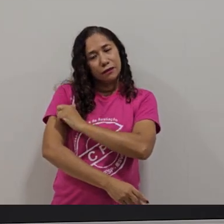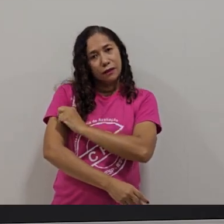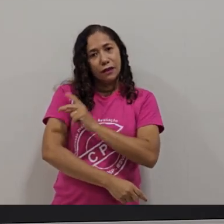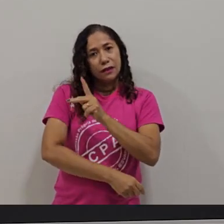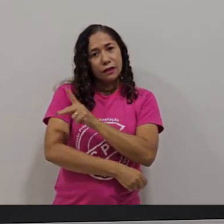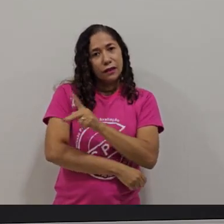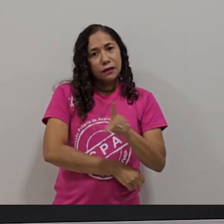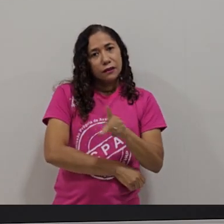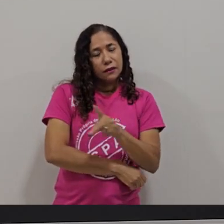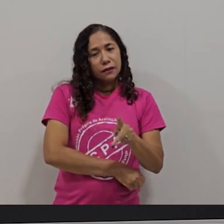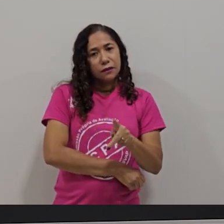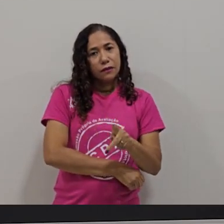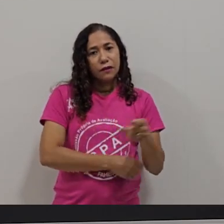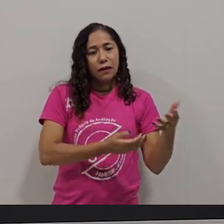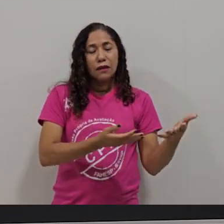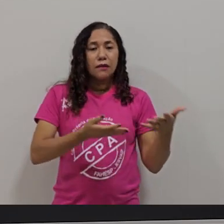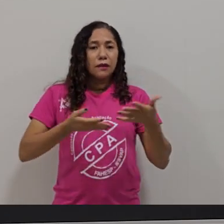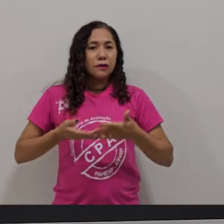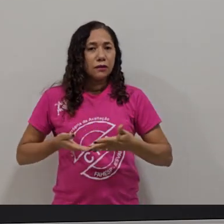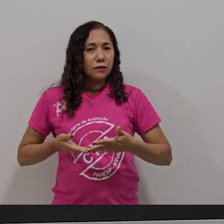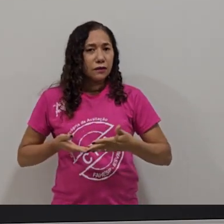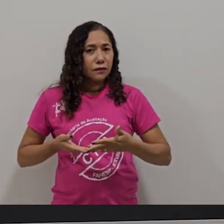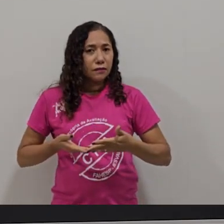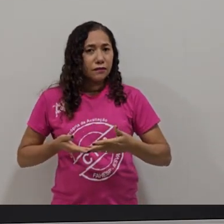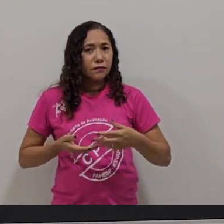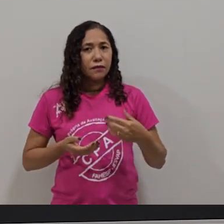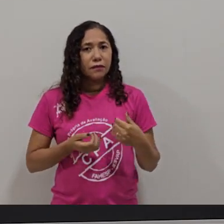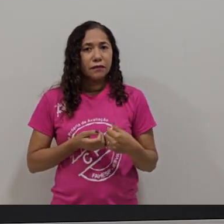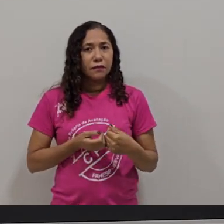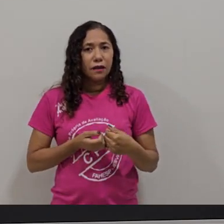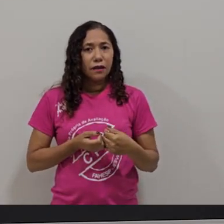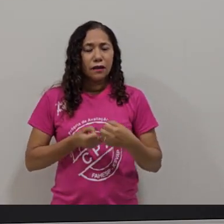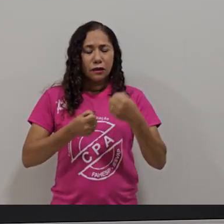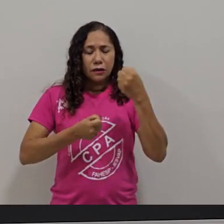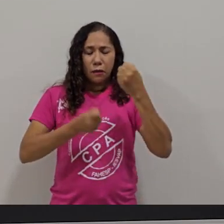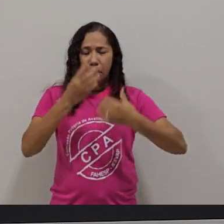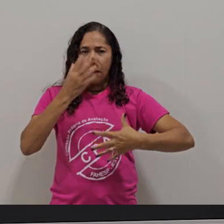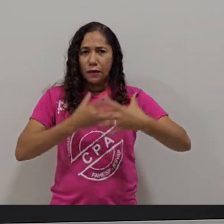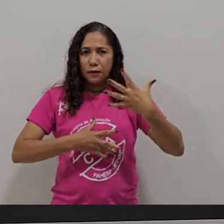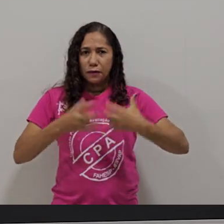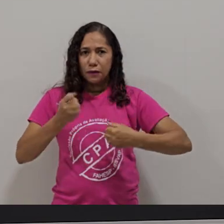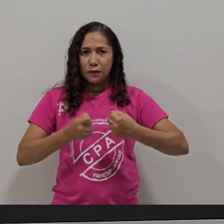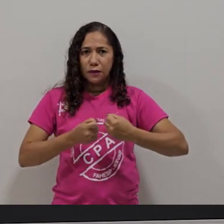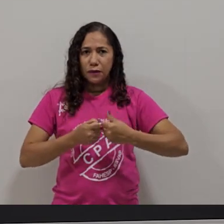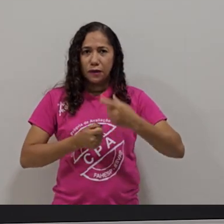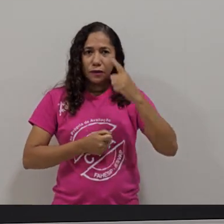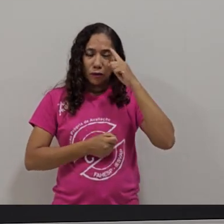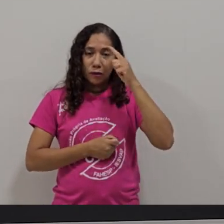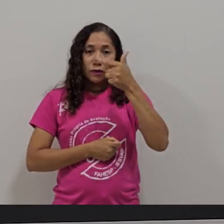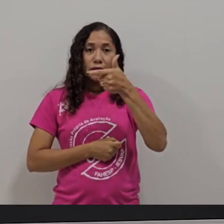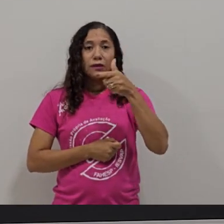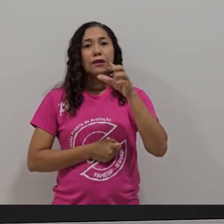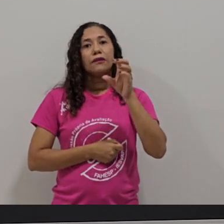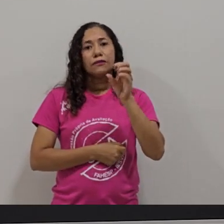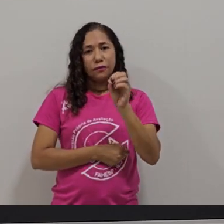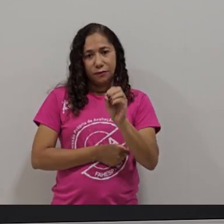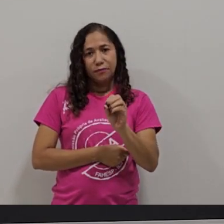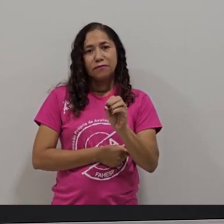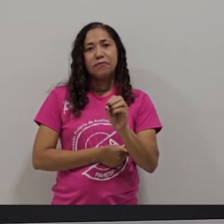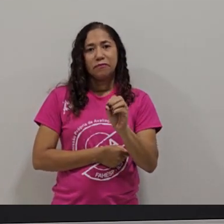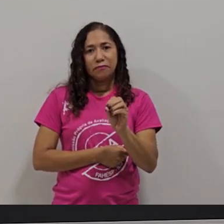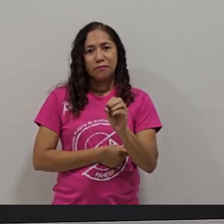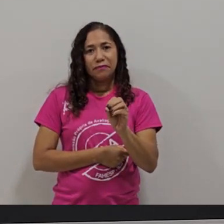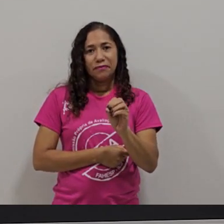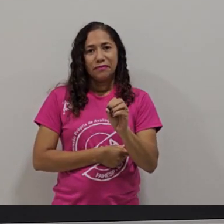da comunidade. E assim, gente, vocês também, a nossa próxima atividade está agendada para o dia 20, vocês estão convidados a ir